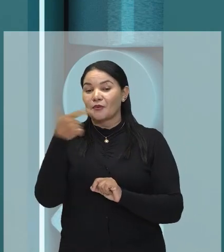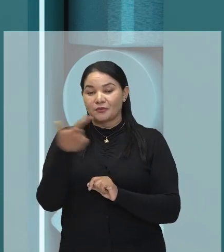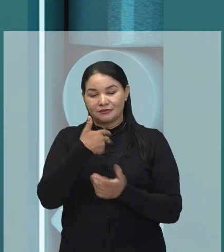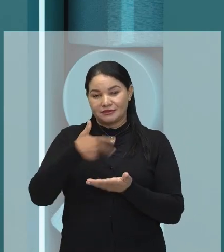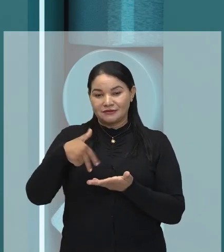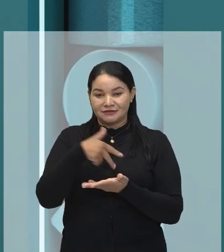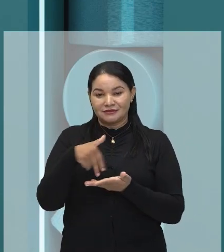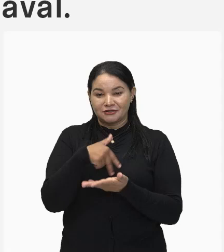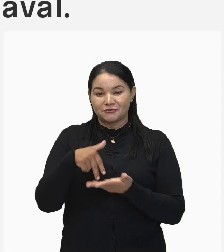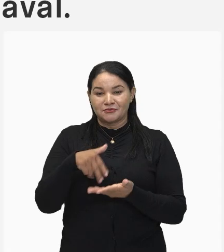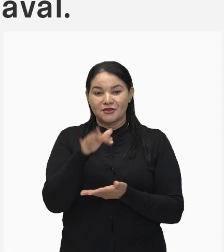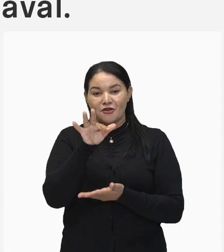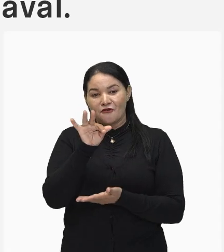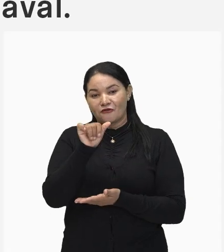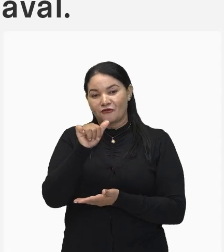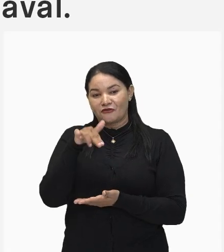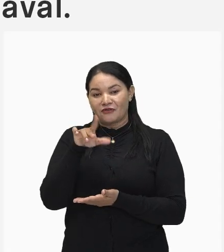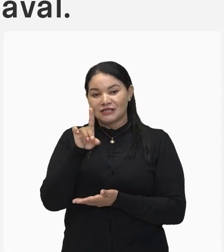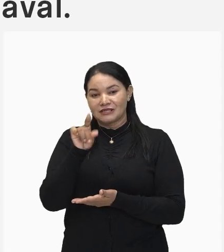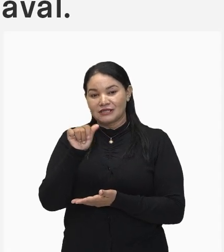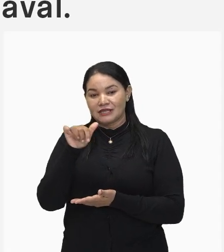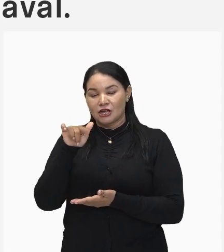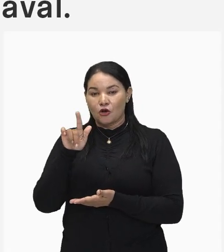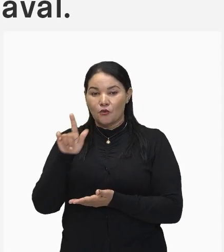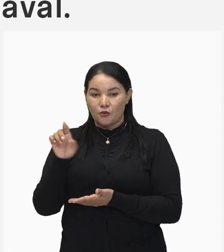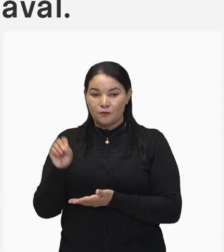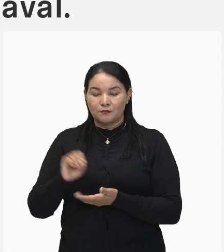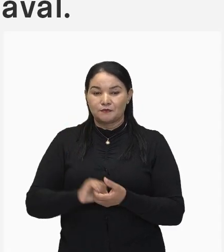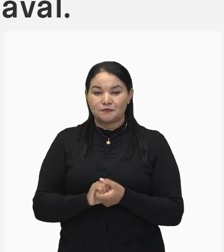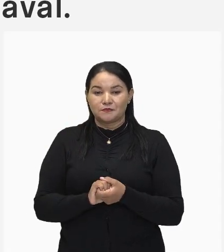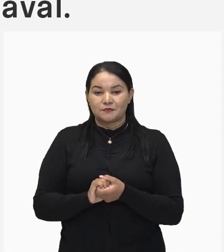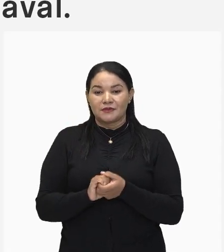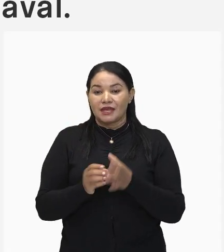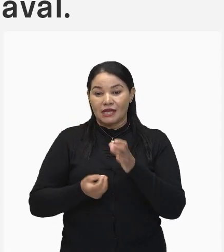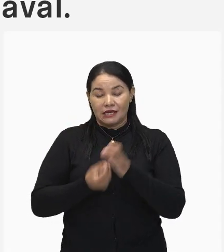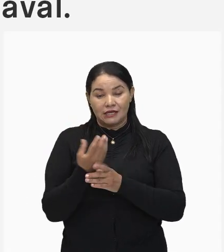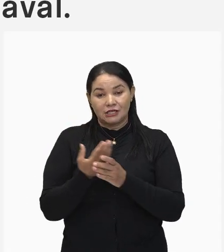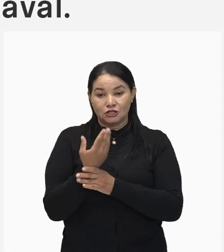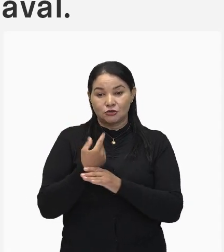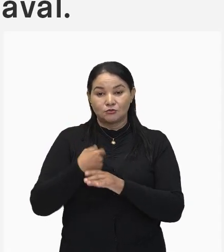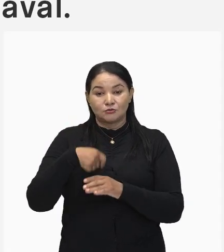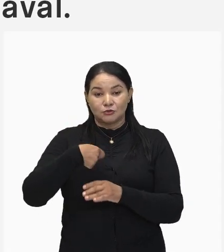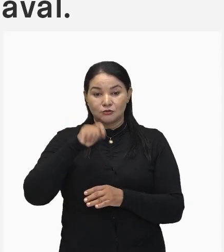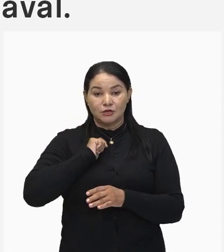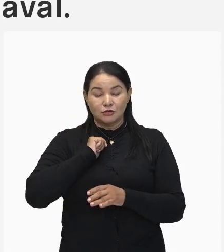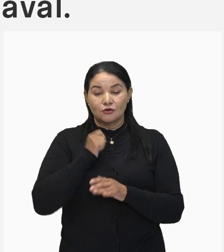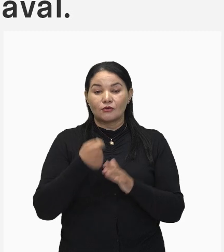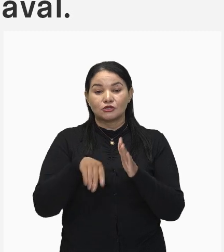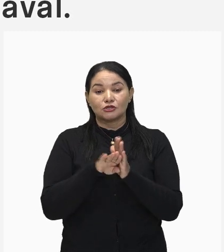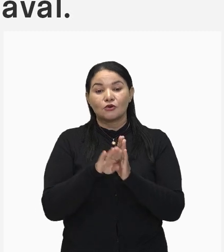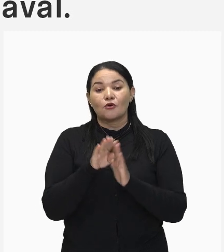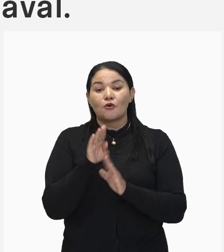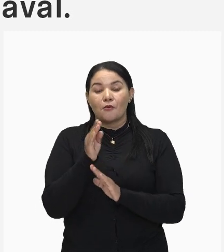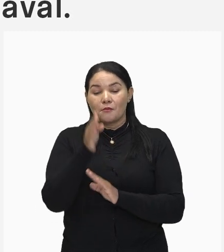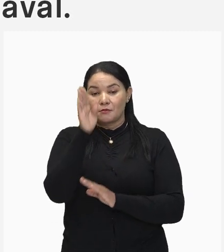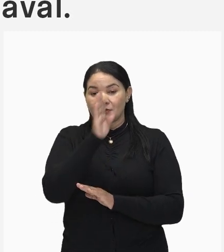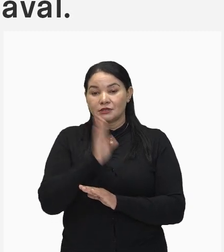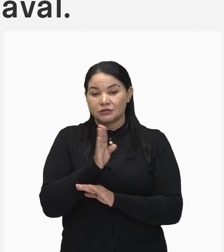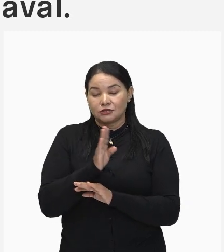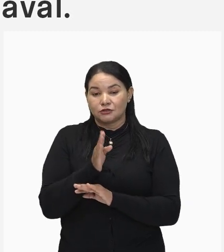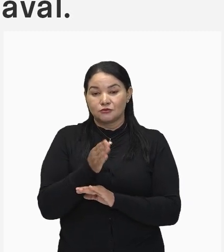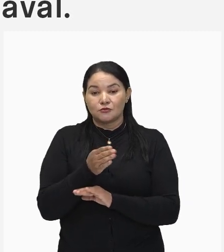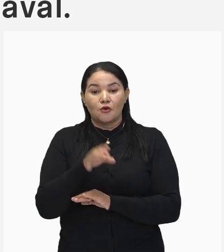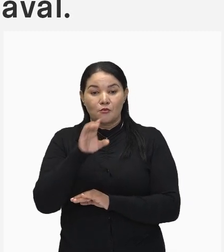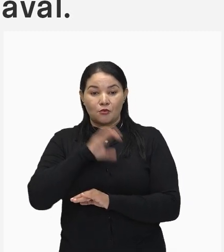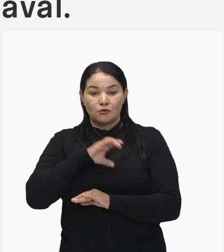é o fandango. O fandango é uma dança de origem espanhola que chegou ao Brasil com os portugueses aproximadamente